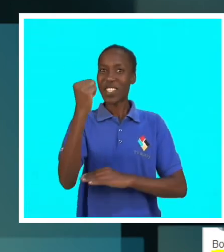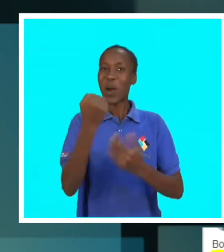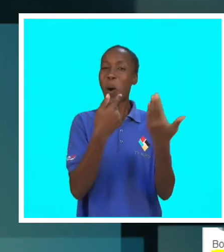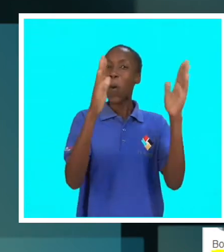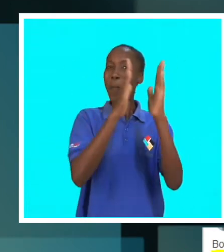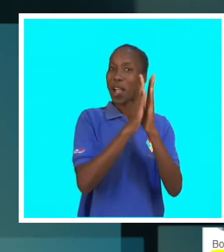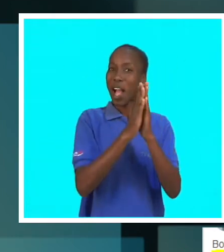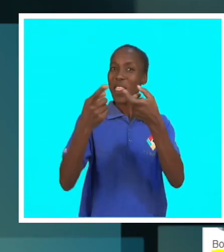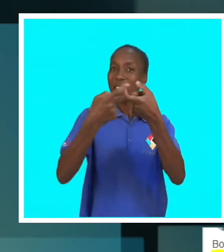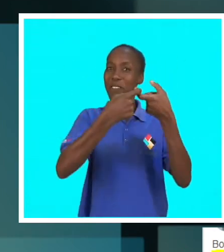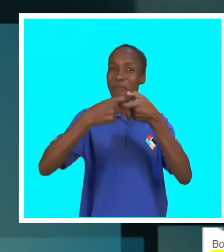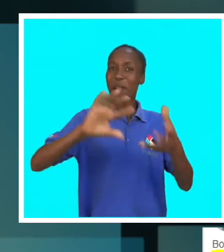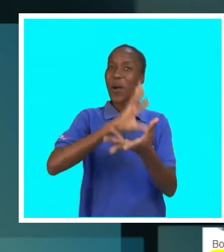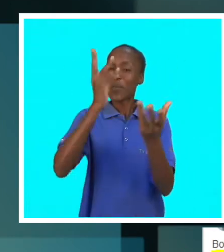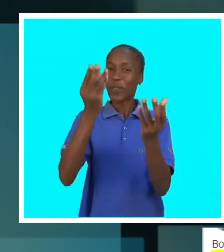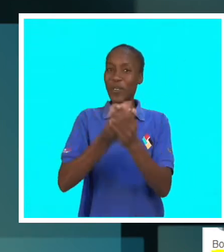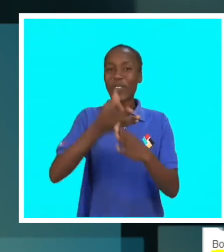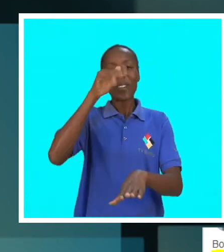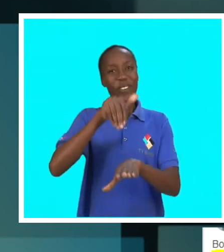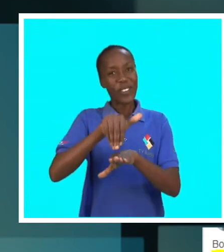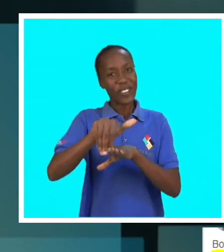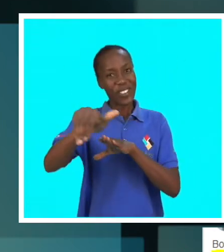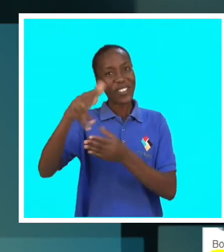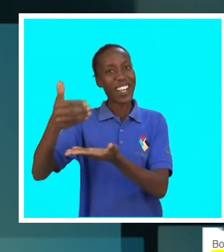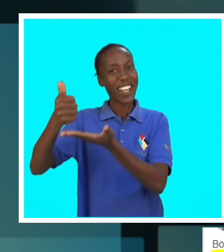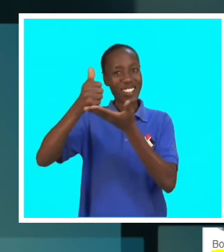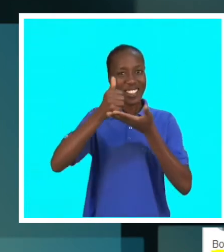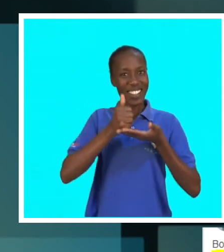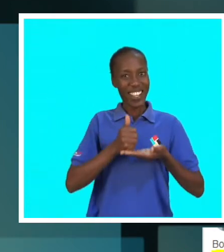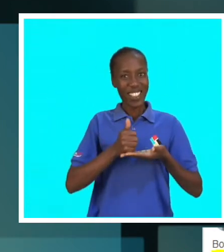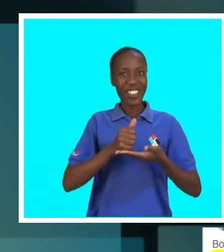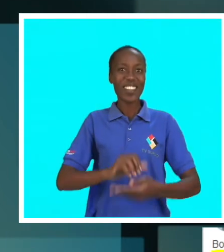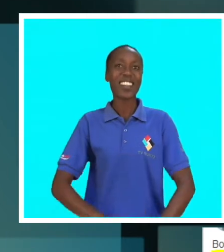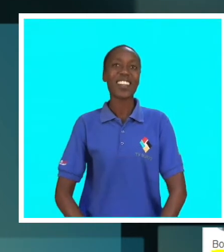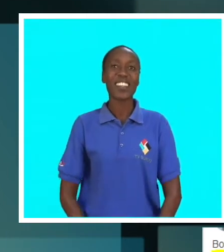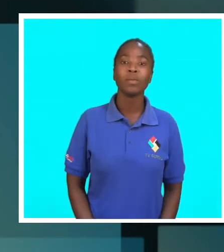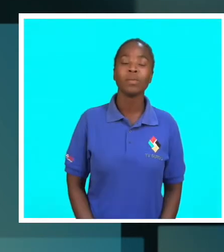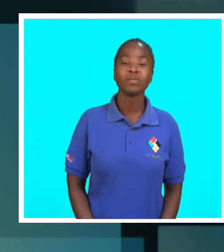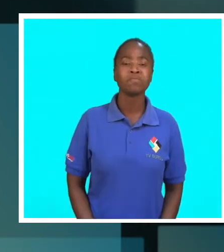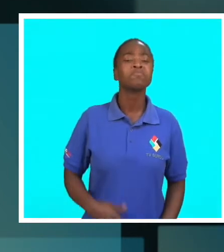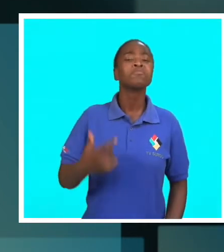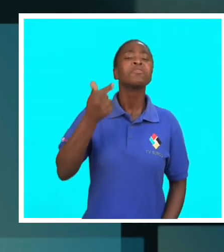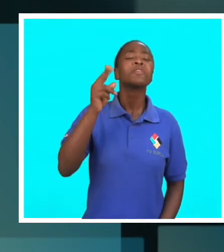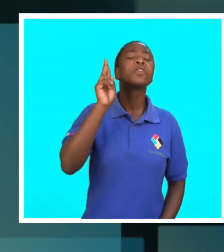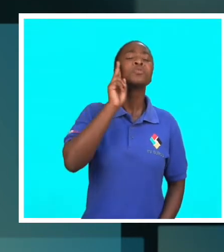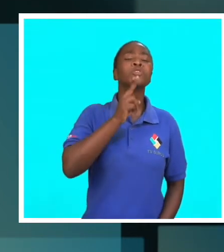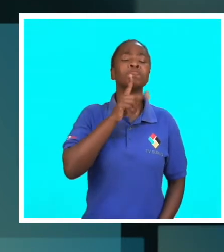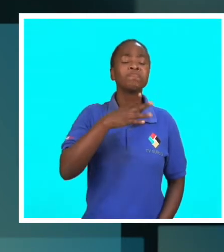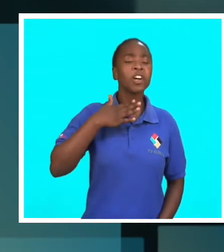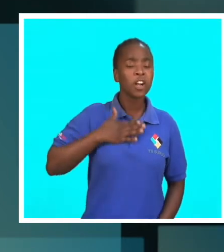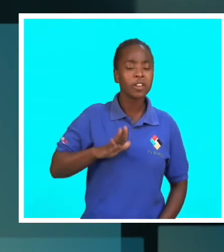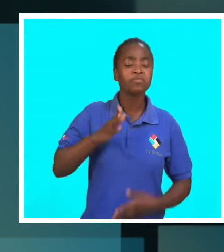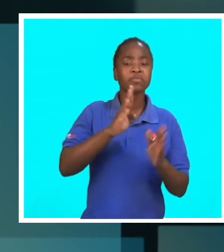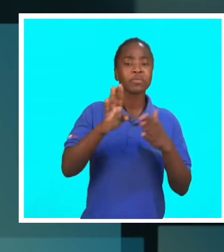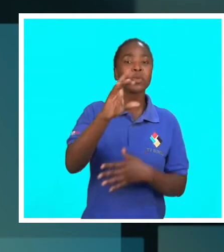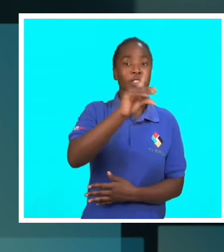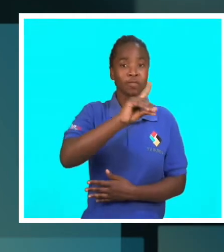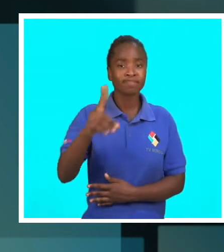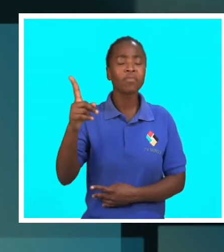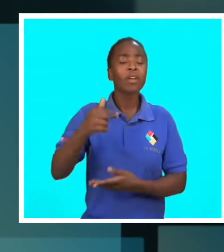Obrigada, família, por tudo. Continue ajudando. A TV Surdo pretende